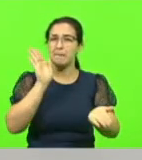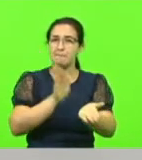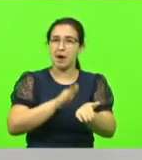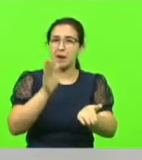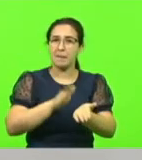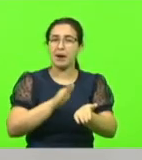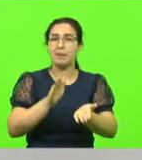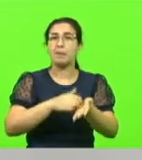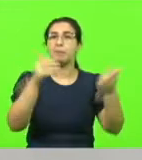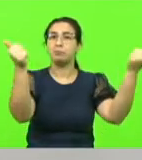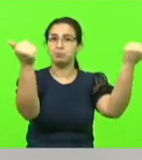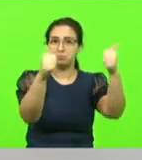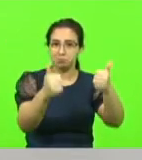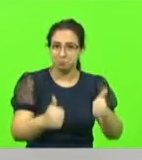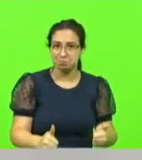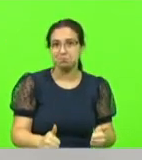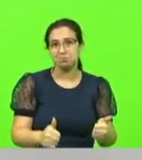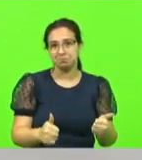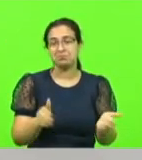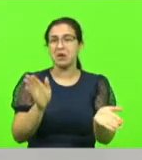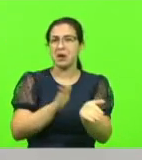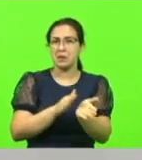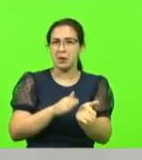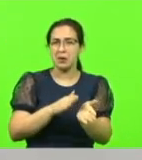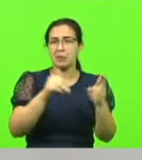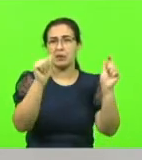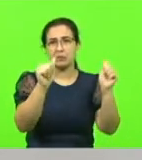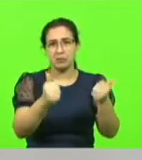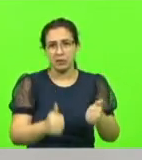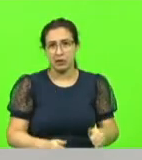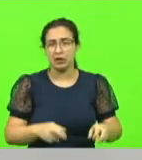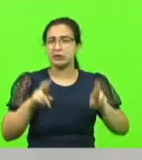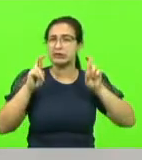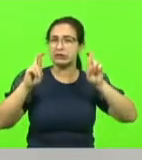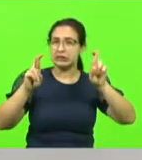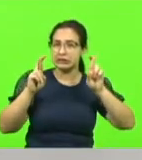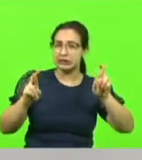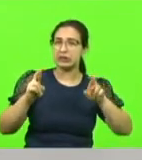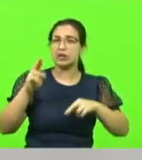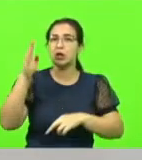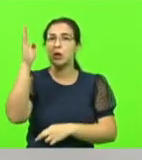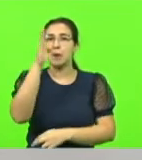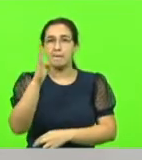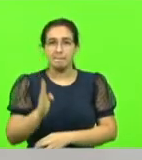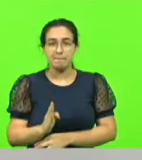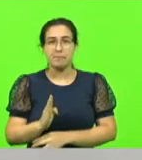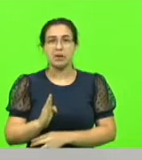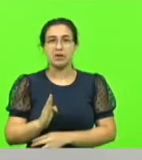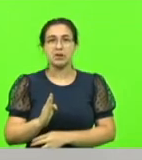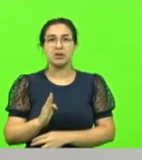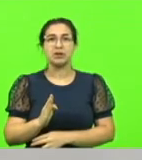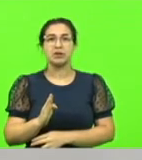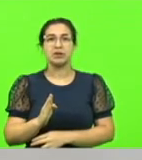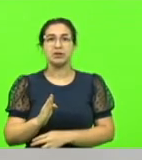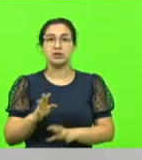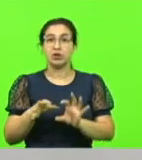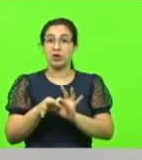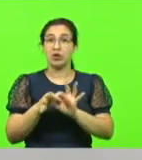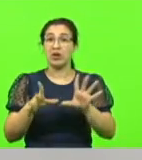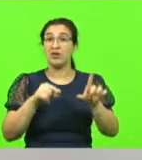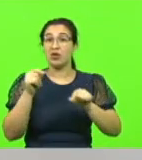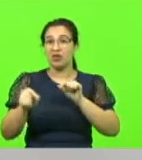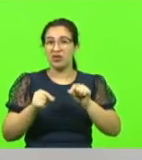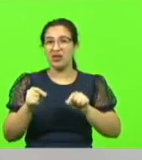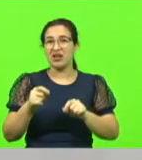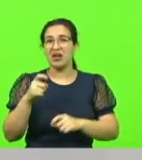Santa Aparecida, aplaudiram a fé e a esperança por uma pátria sem mentiras, sem fake news